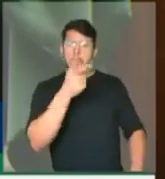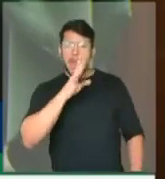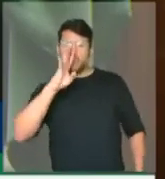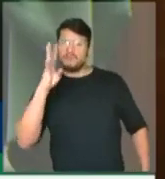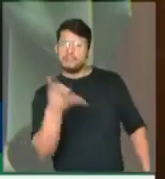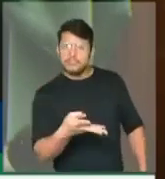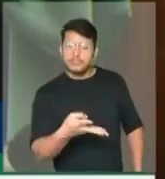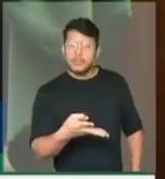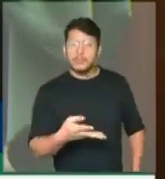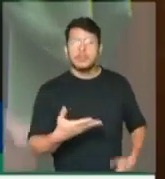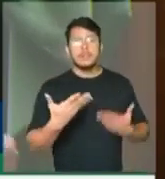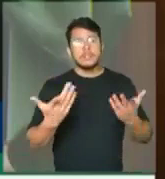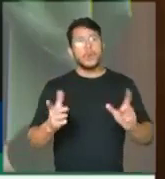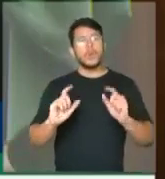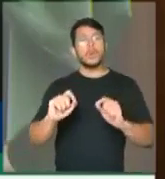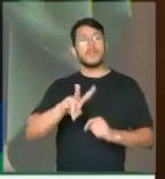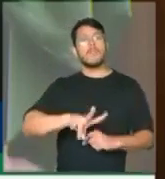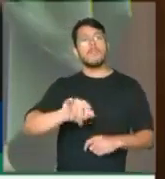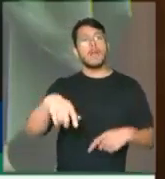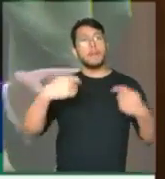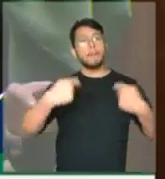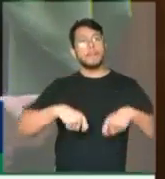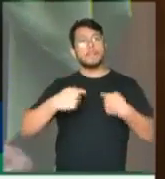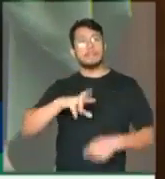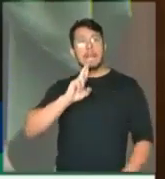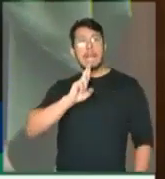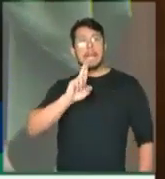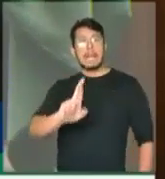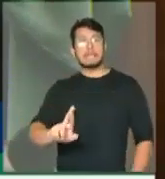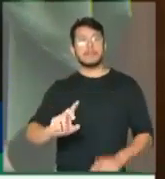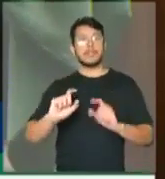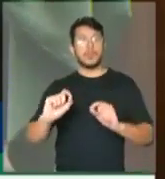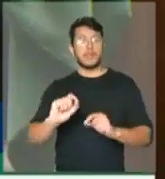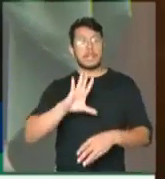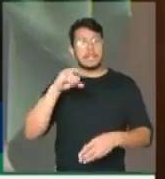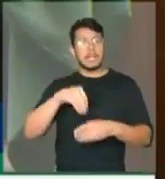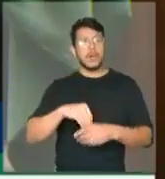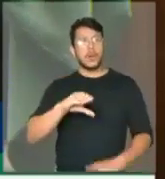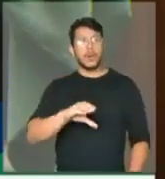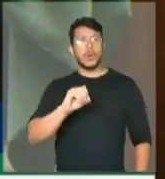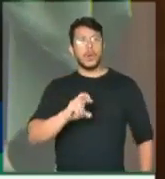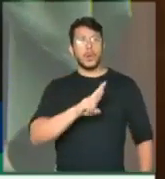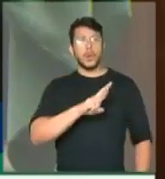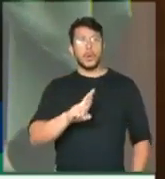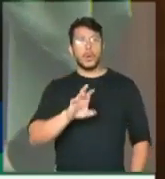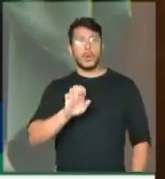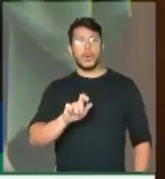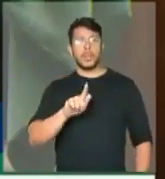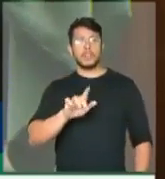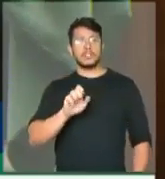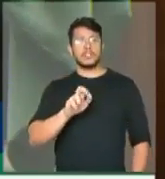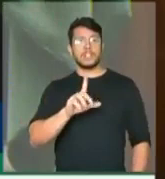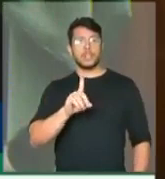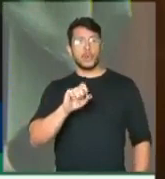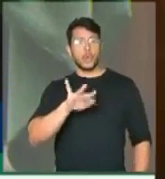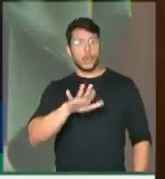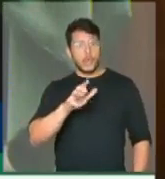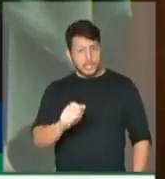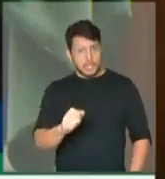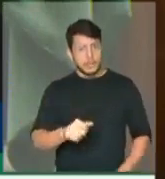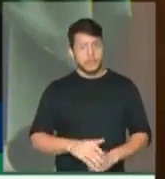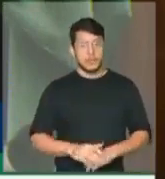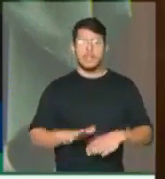matou, ele vai ter que responder na corregedoria da Câmara. Sustenta a posição e